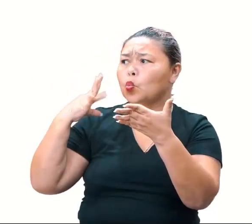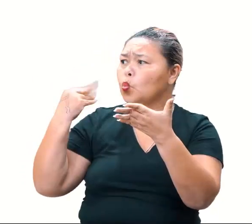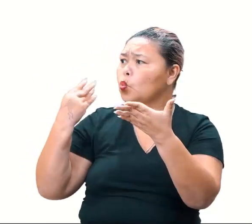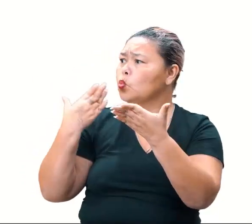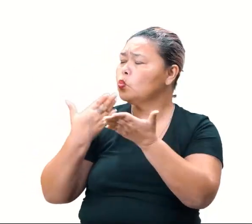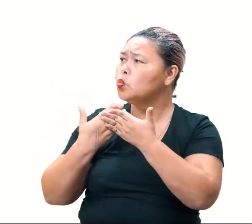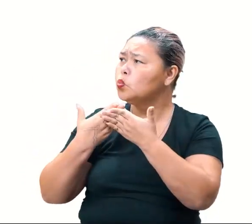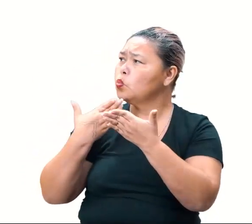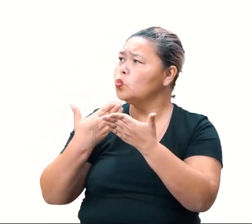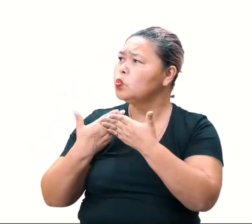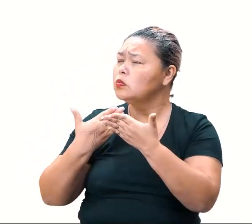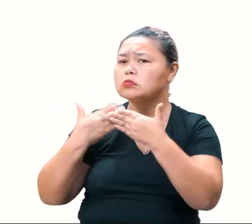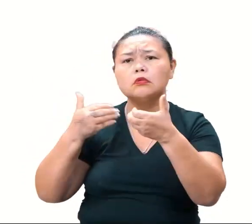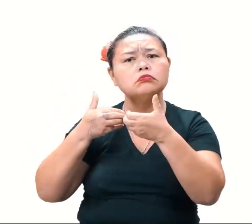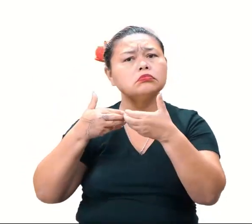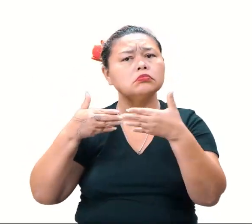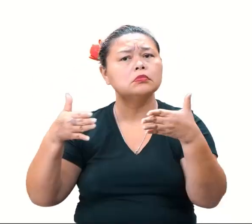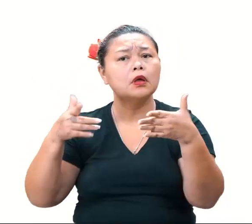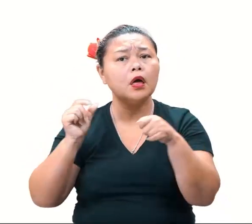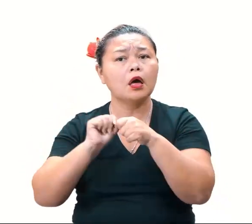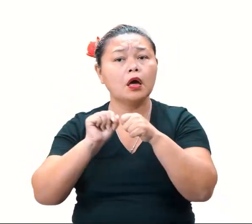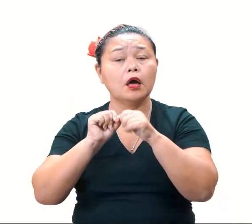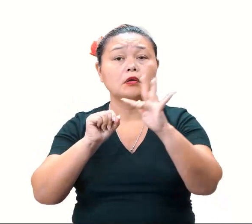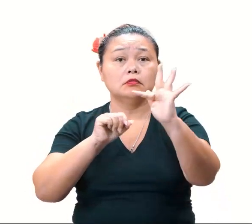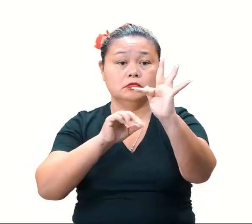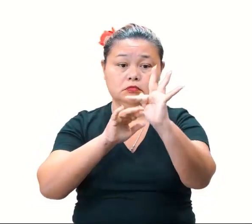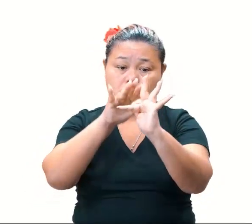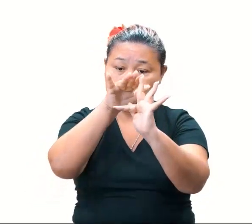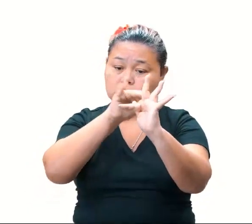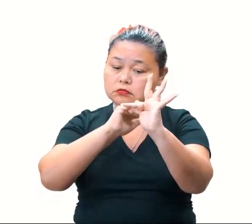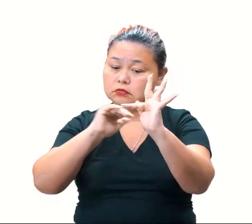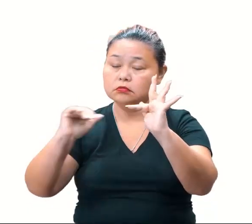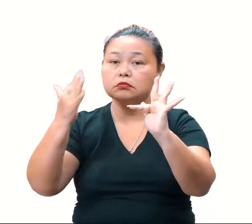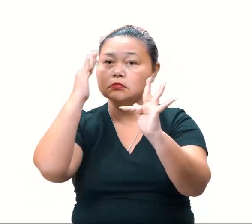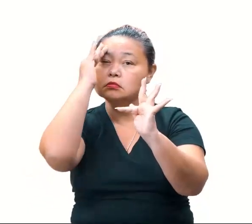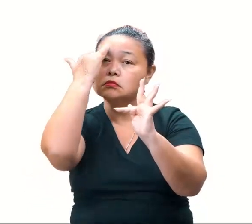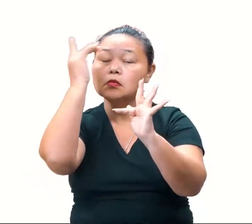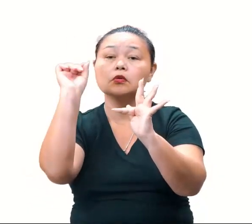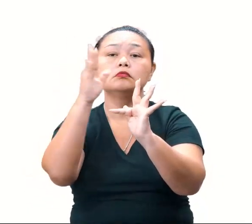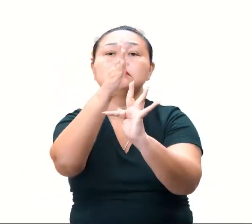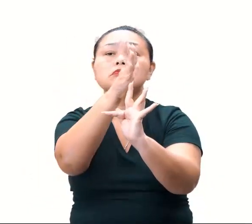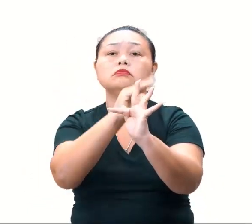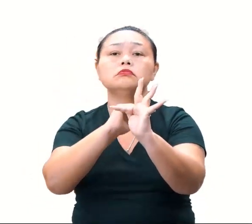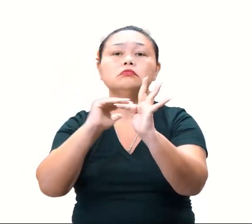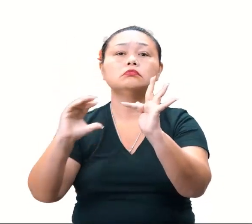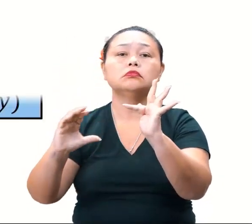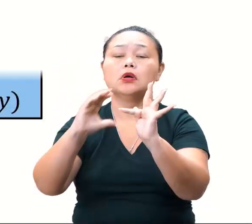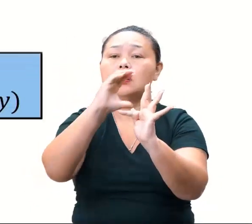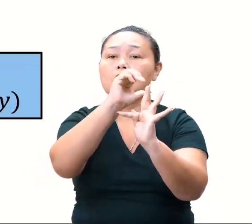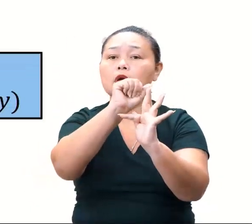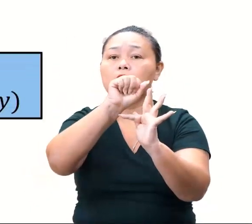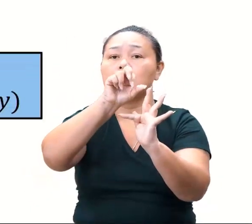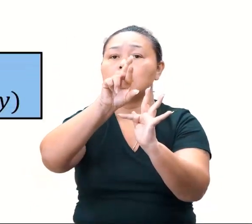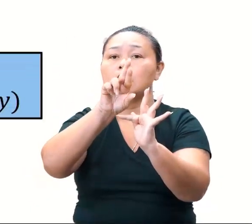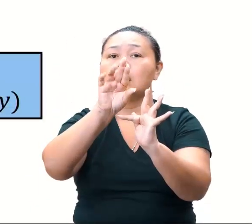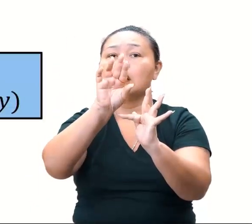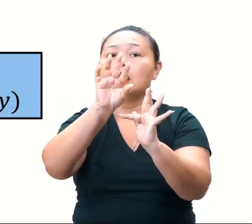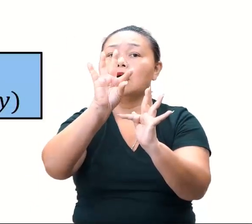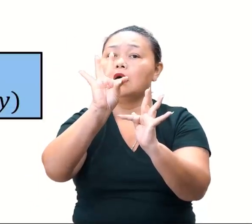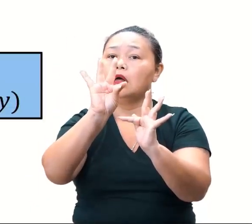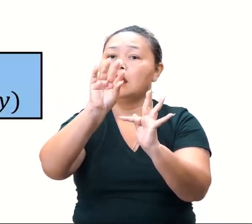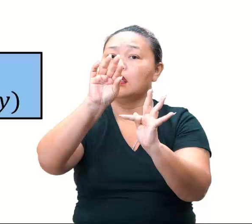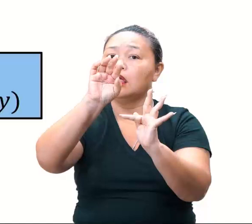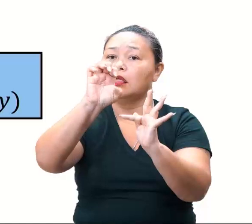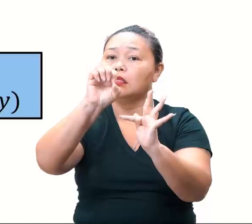temos uma introdução com relação ao plano cartesiano, para você entender o que é o plano cartesiano. Daí falamos de retas paralelas, de